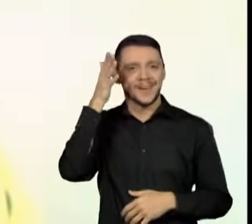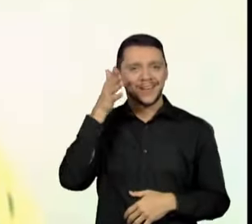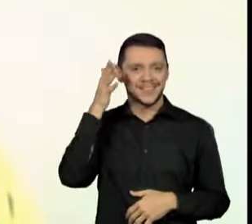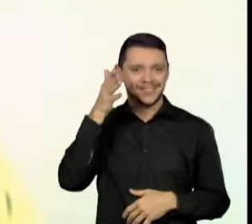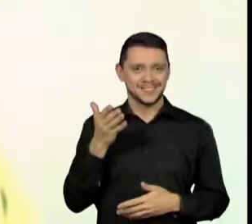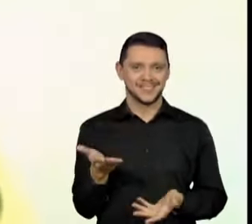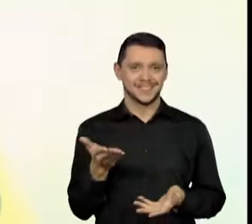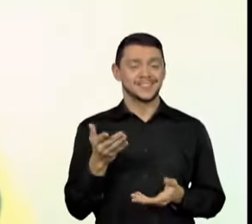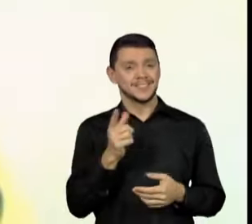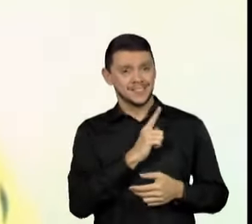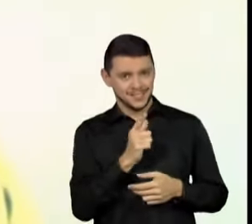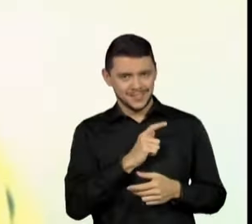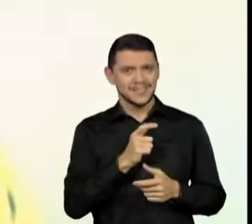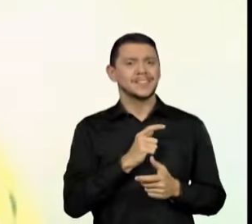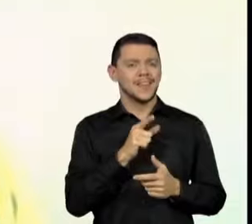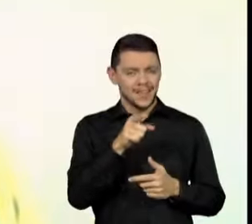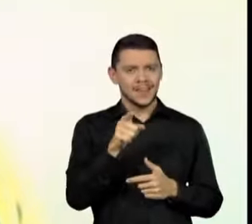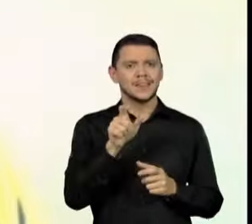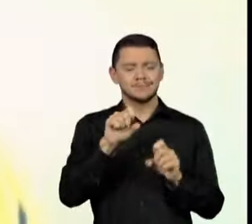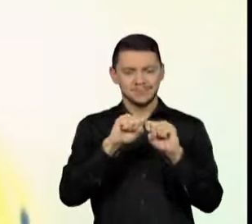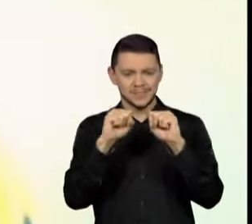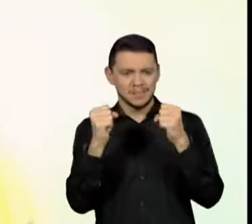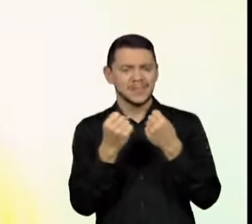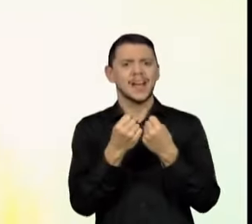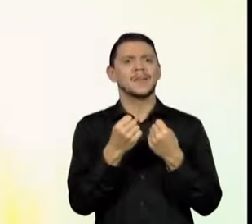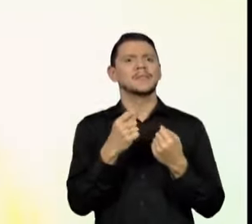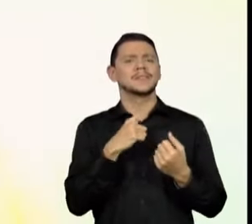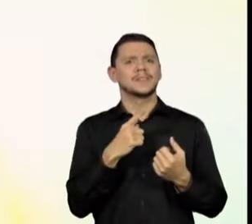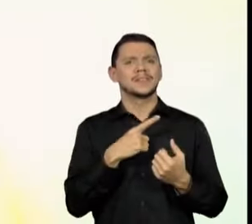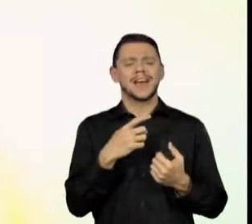estava Colasanti, que estava